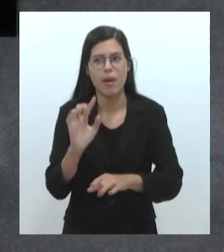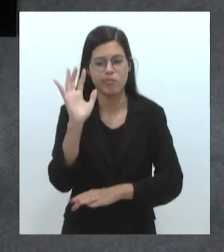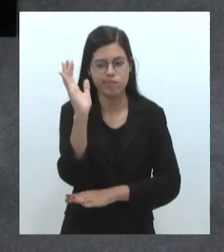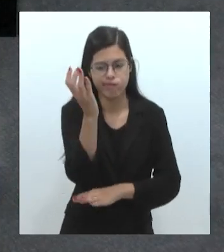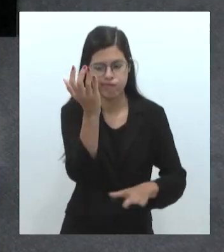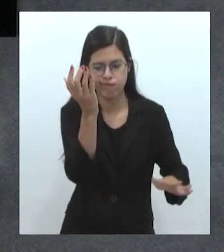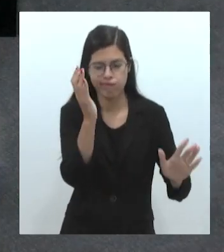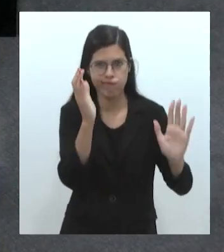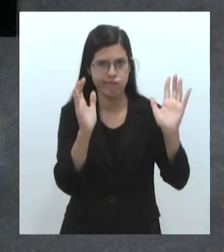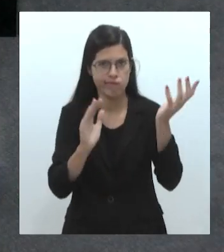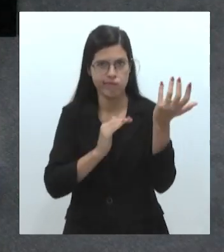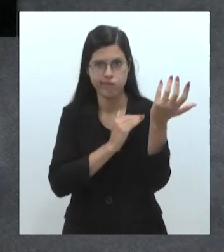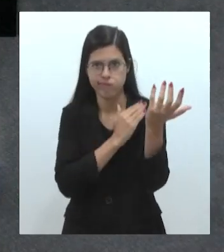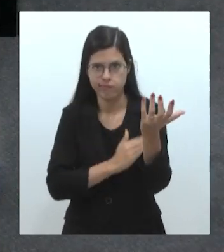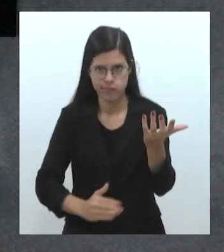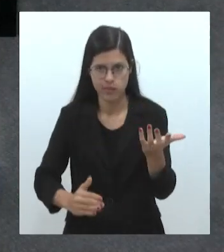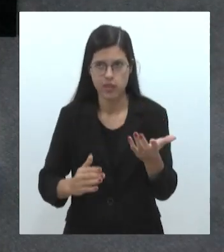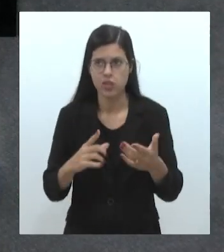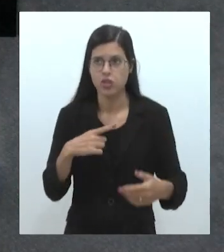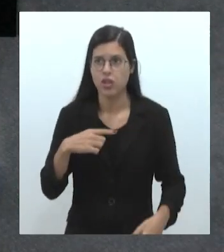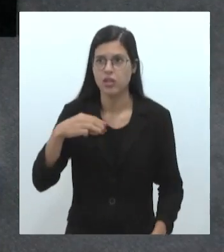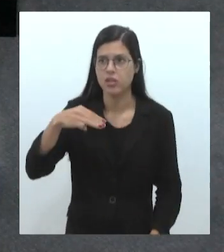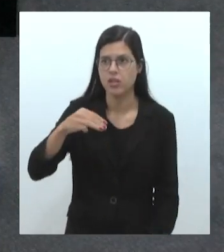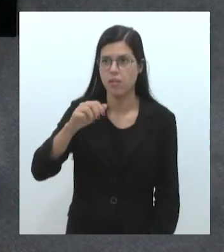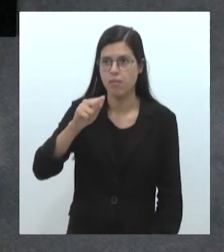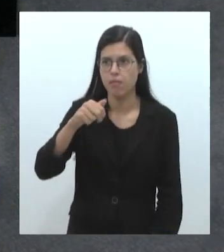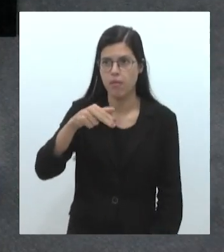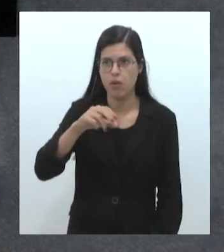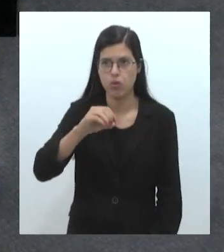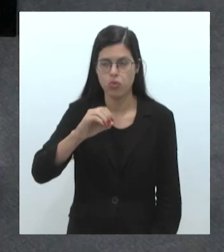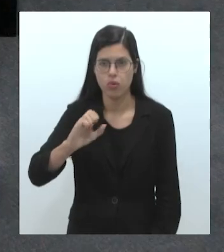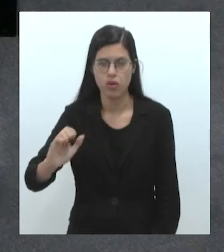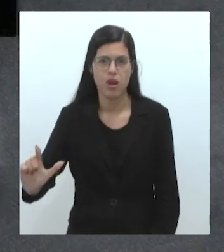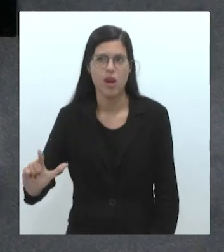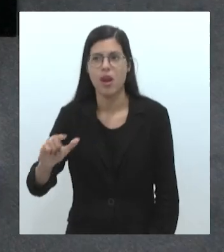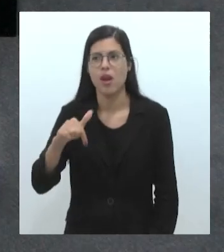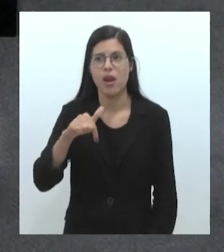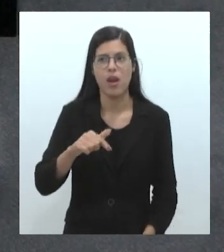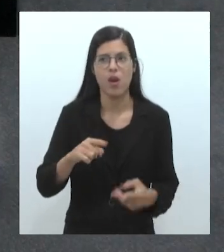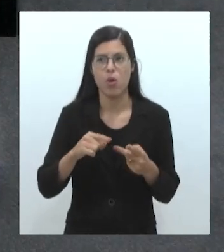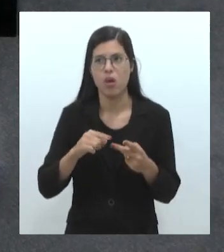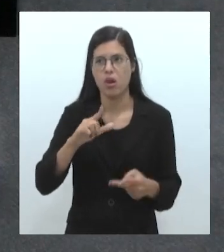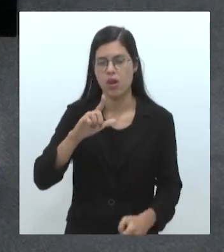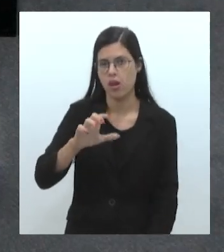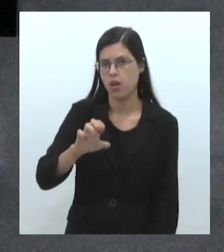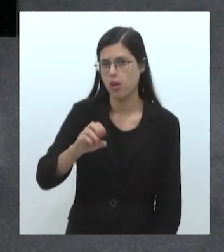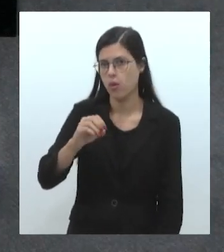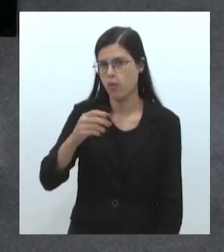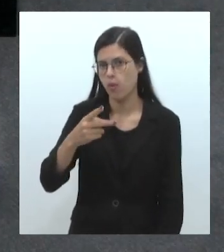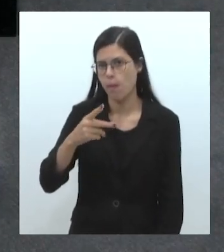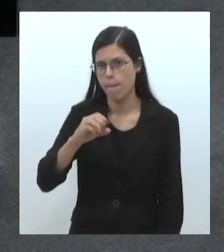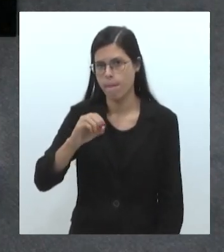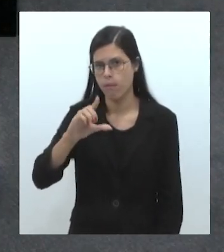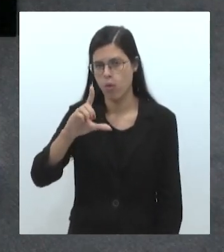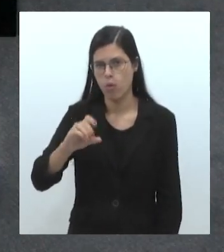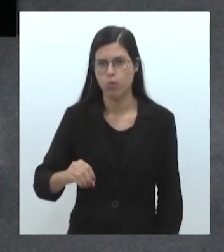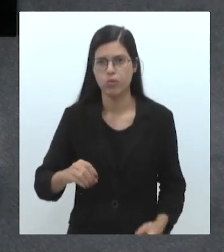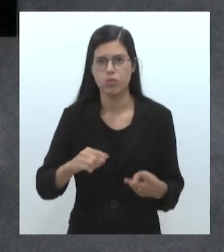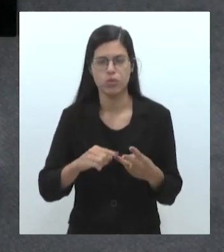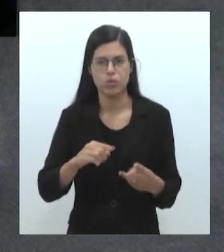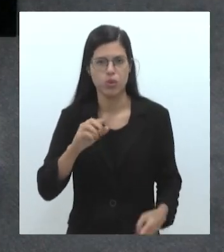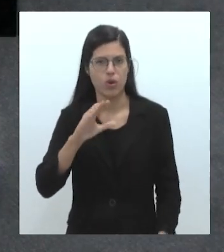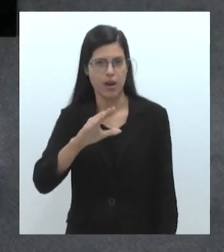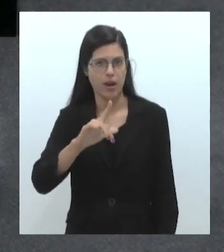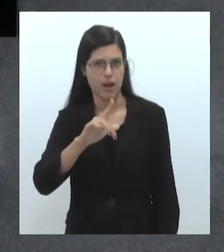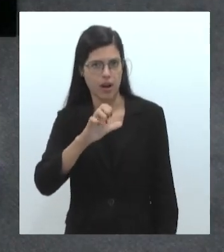existia. Então, esses nomes, Manuel, Mateus, Leopoldo, Maria, Sabino, Macário, Clemente, Antônio e Francisco,